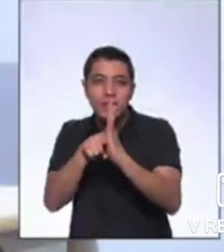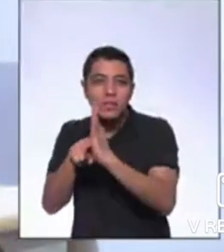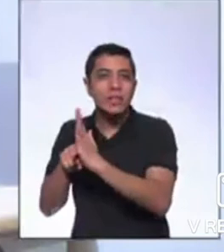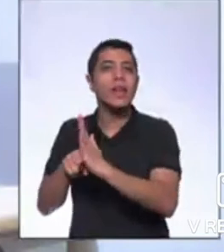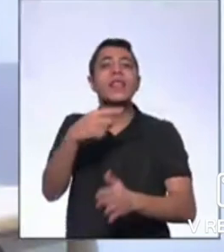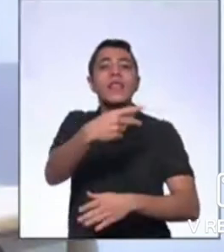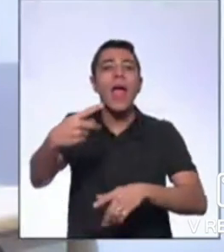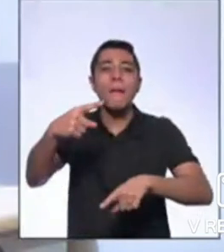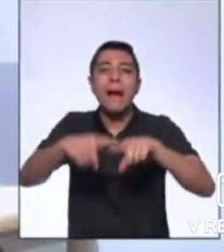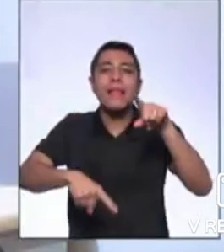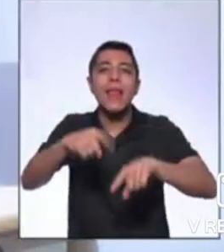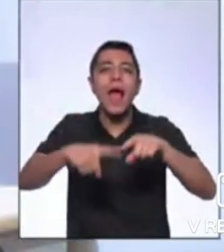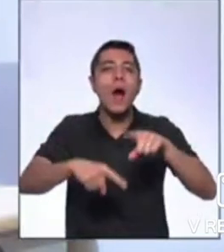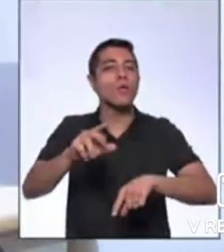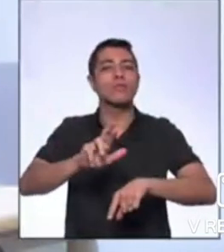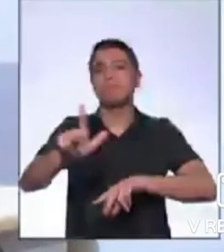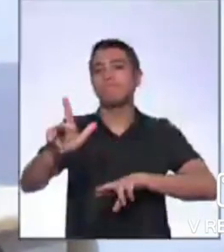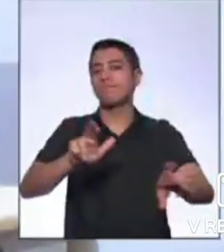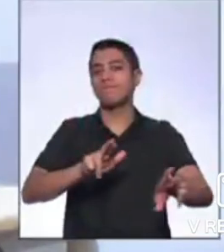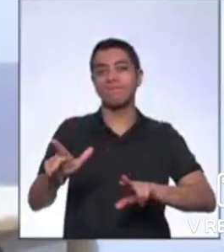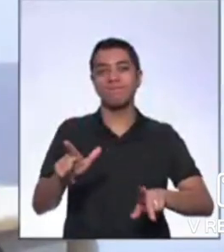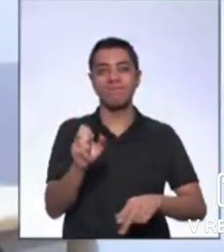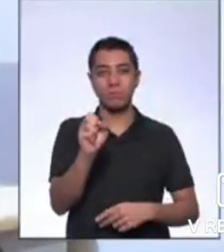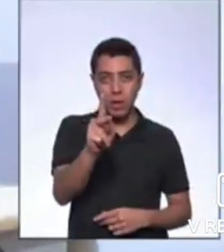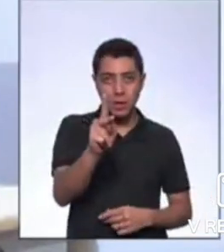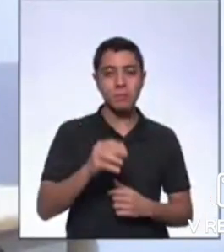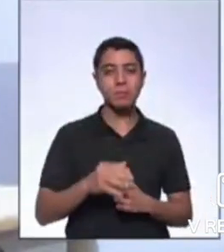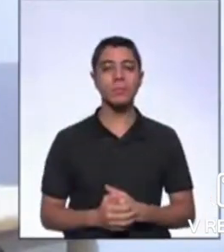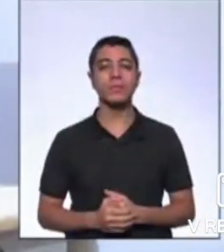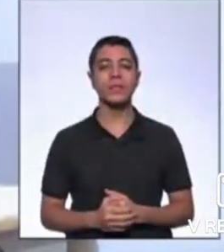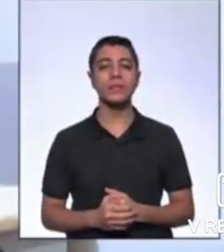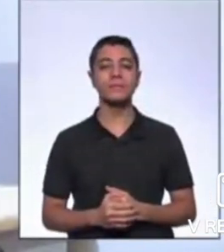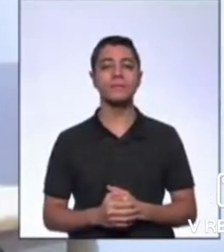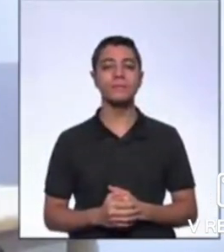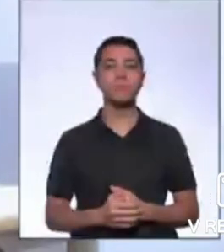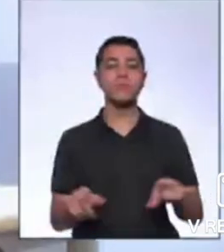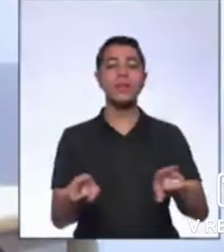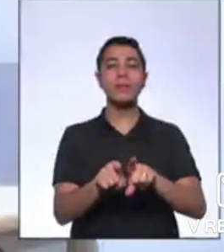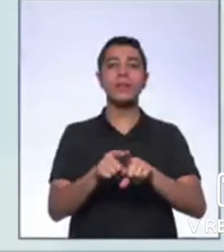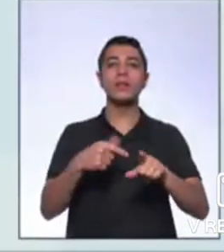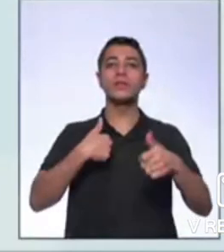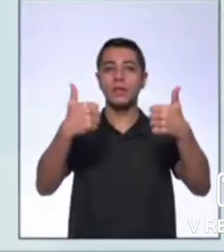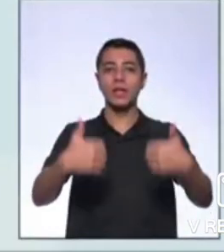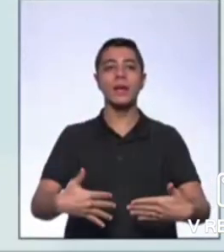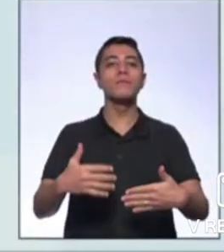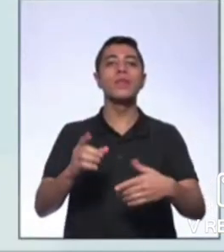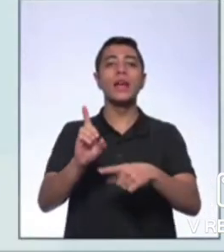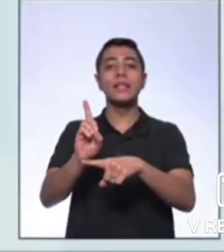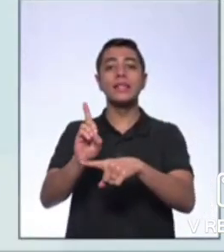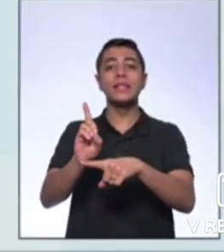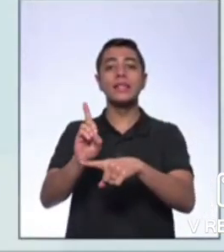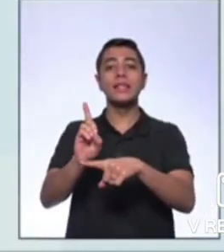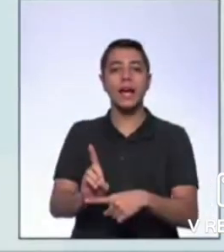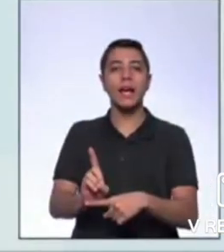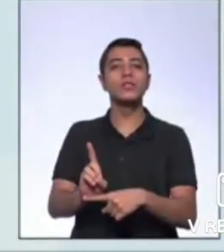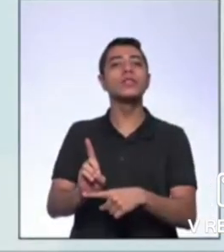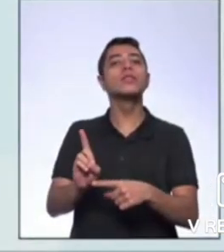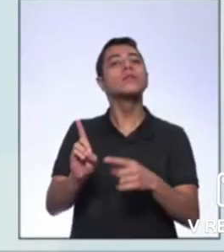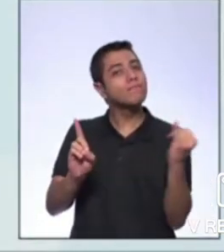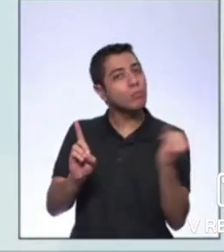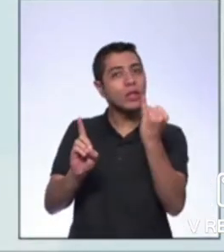Material aí, né? E na sequência, aqui eu coloquei para vocês, né? Que a densidade, ela serve para utilizar um tipo